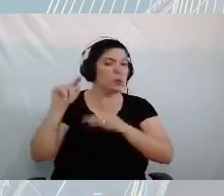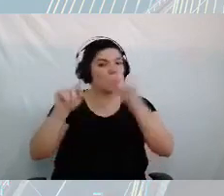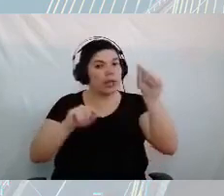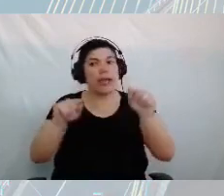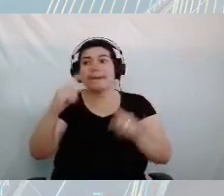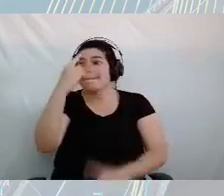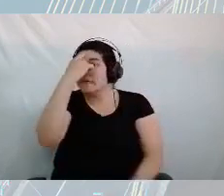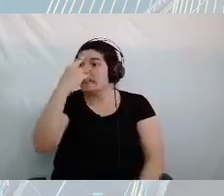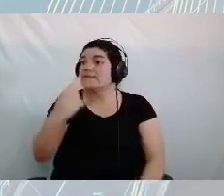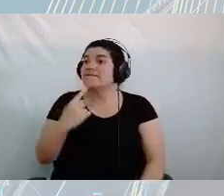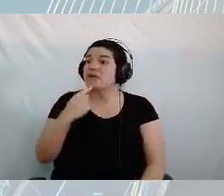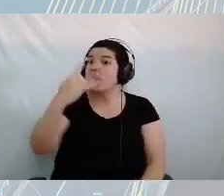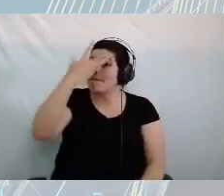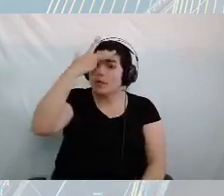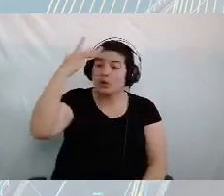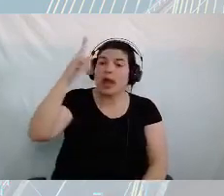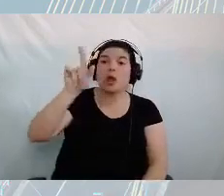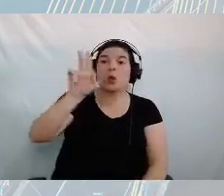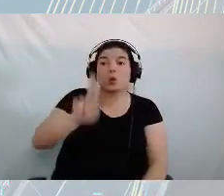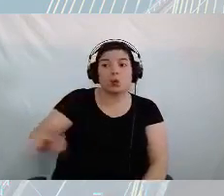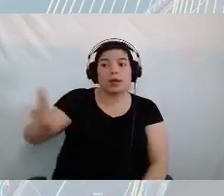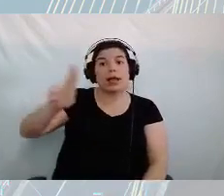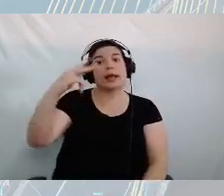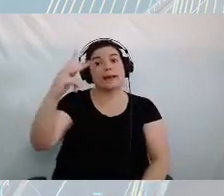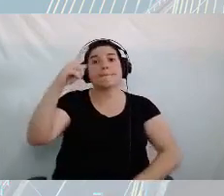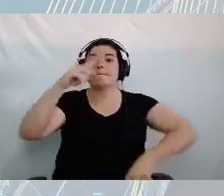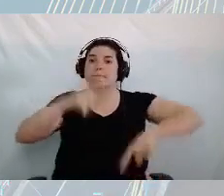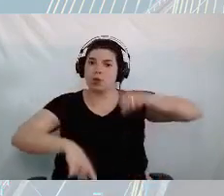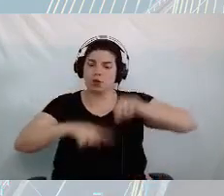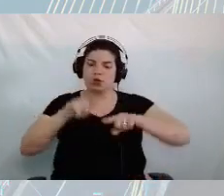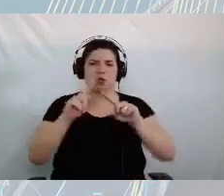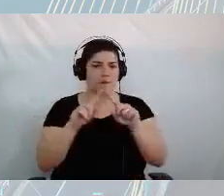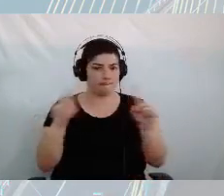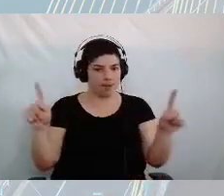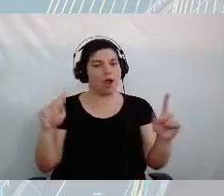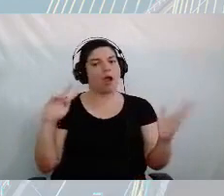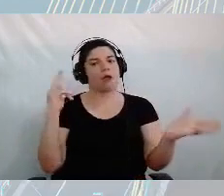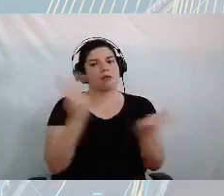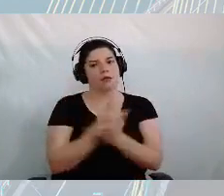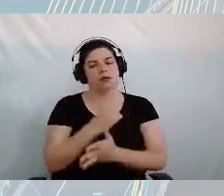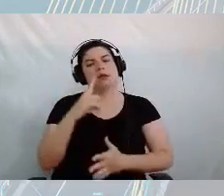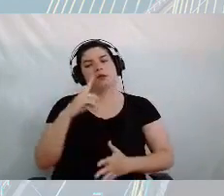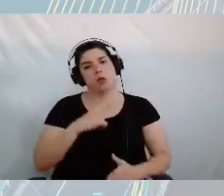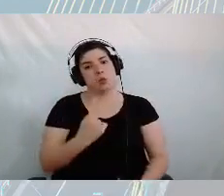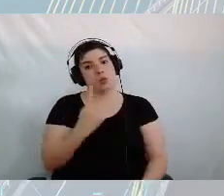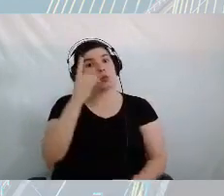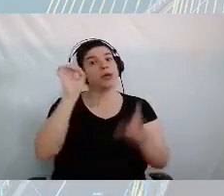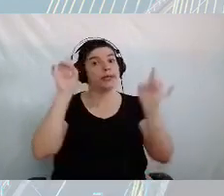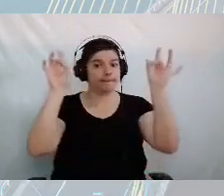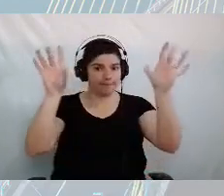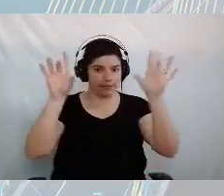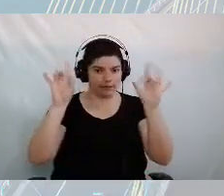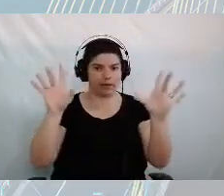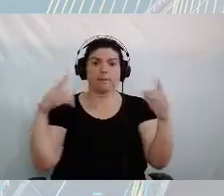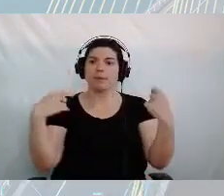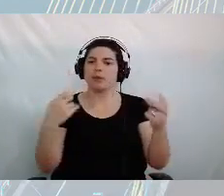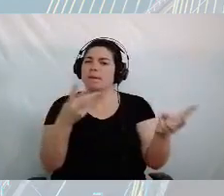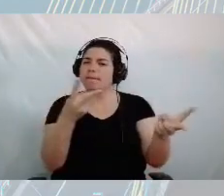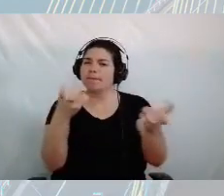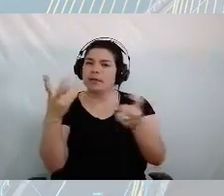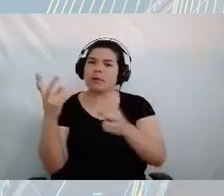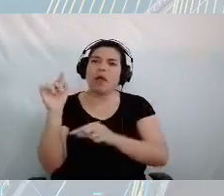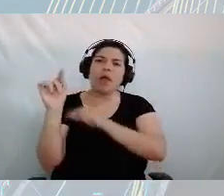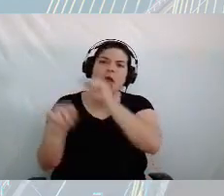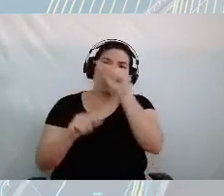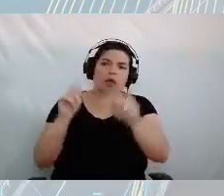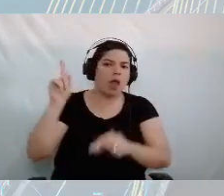pessoas que vão utilizar o seu produto. Mas nesse case, ela tem um caso especial. A gente teve que identificar quem não eram